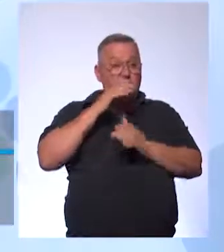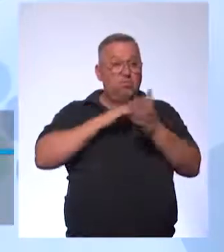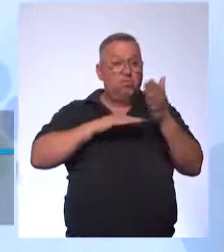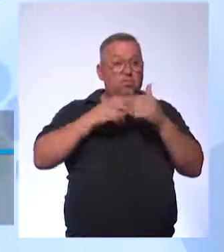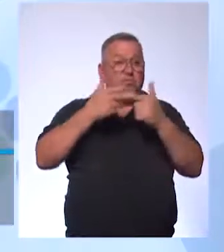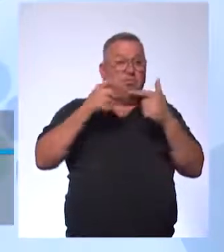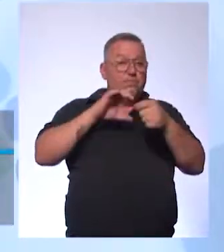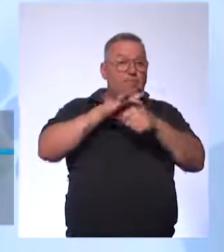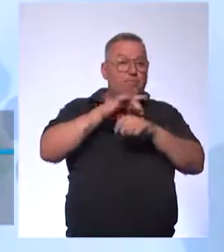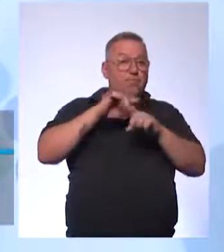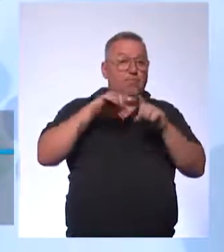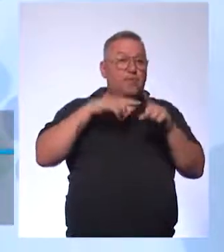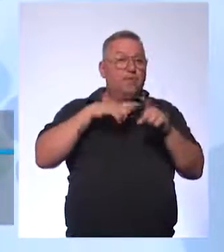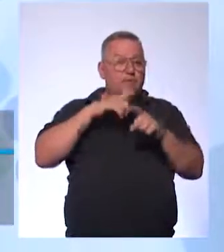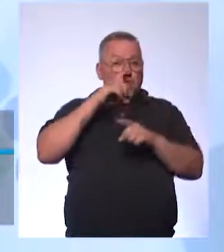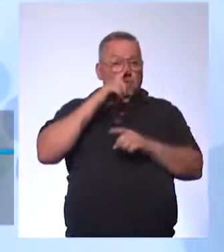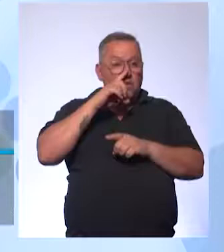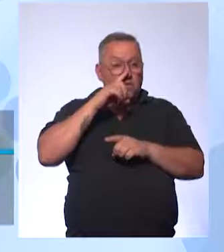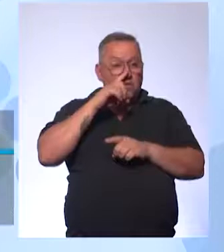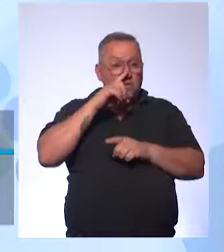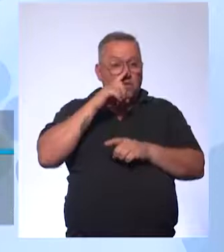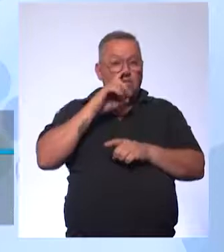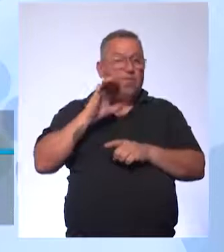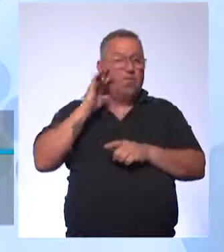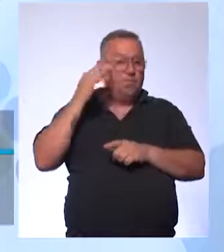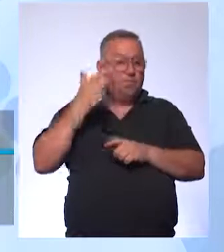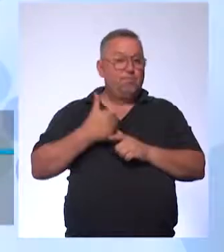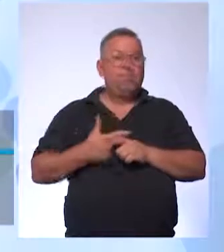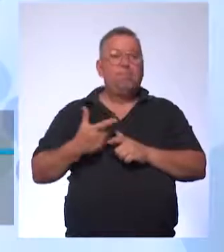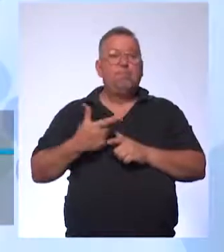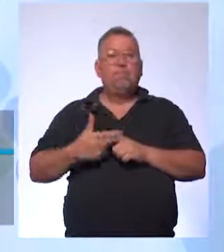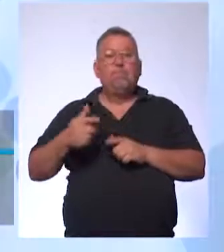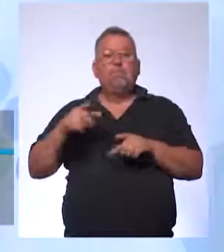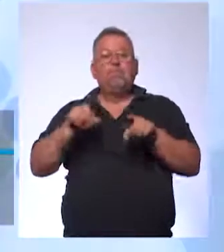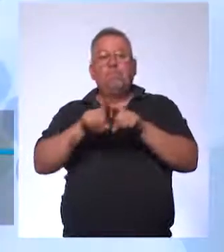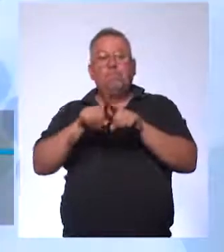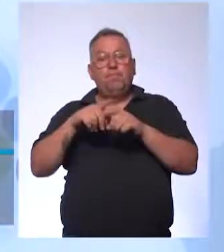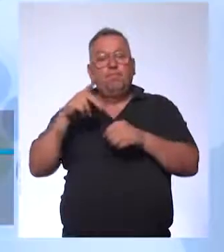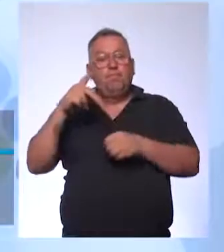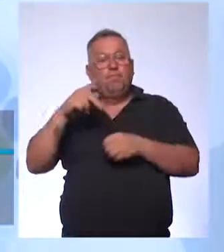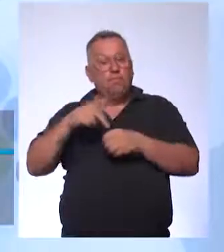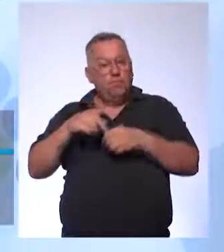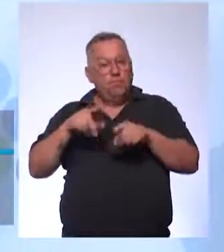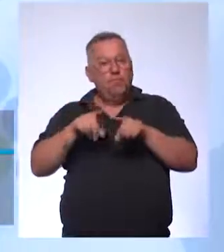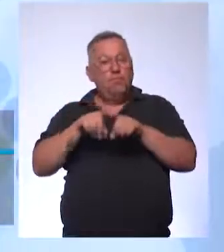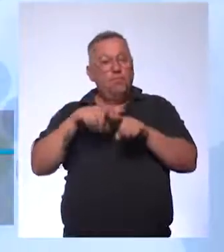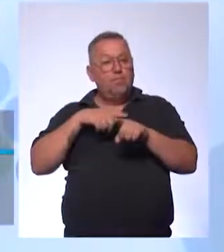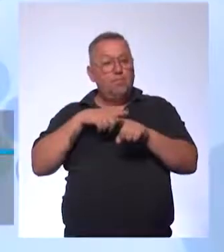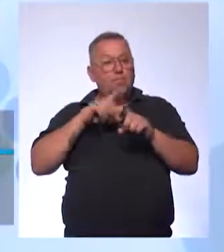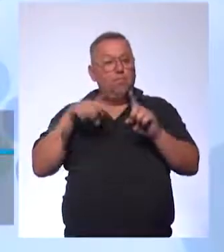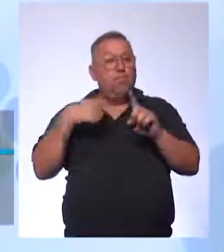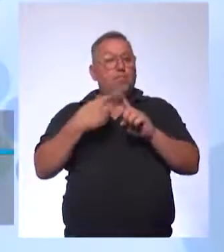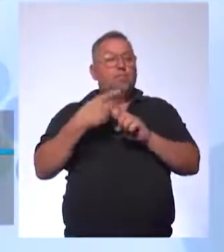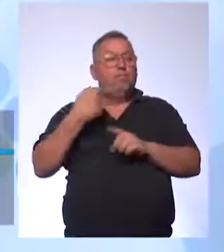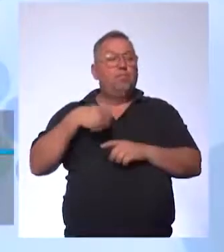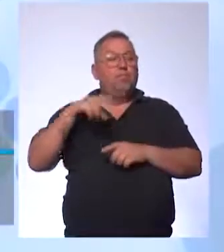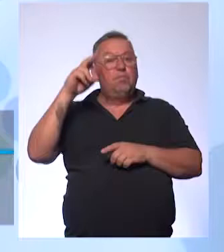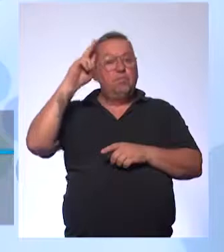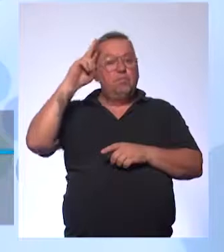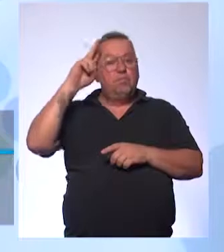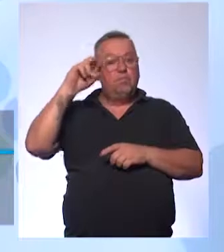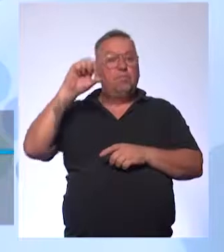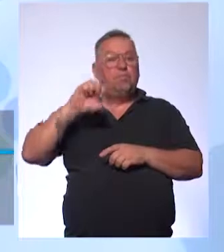que tem, ainda assim há o risco de acidente, etc. e tal. Que tem também com petróleo, que tem também com... Mas a gente tem que lembrar que é uma